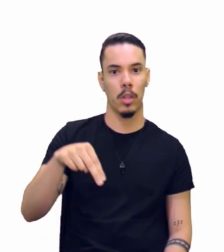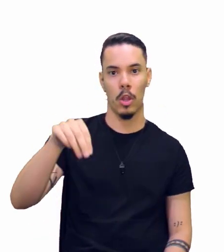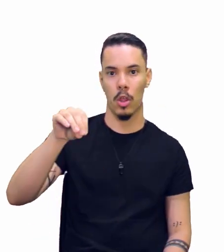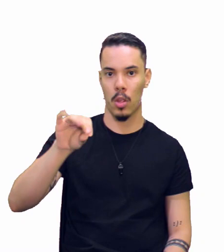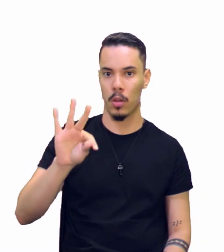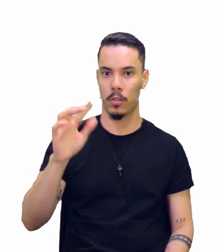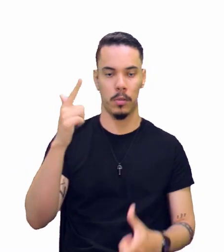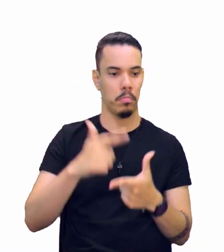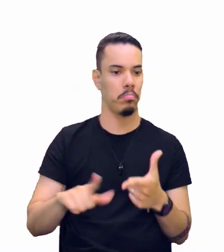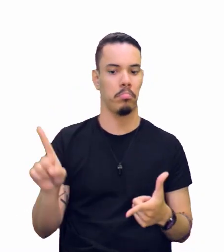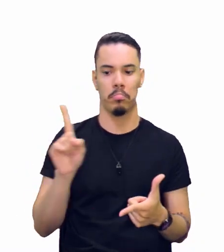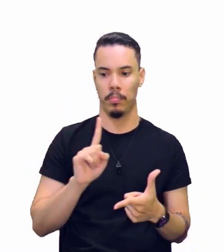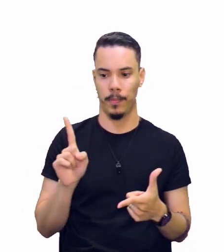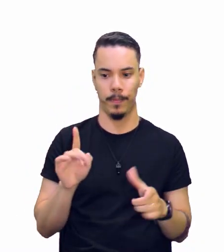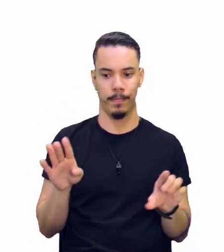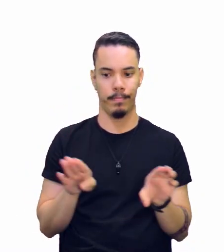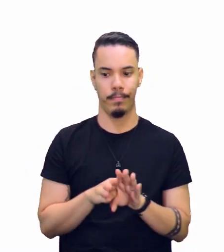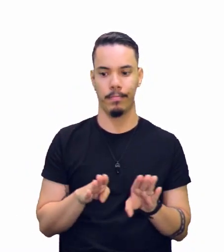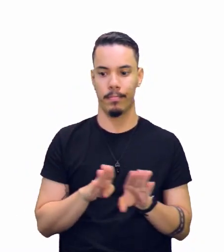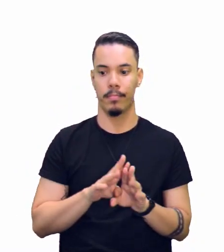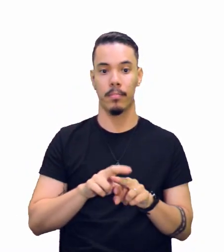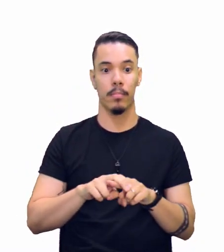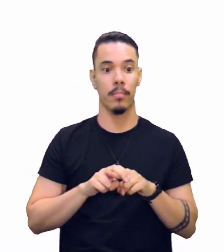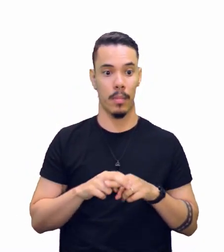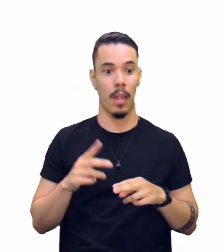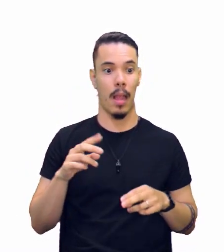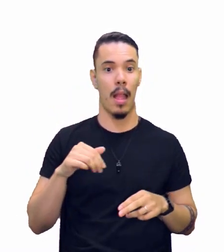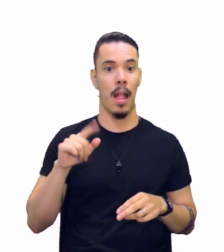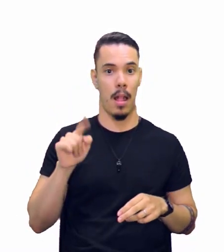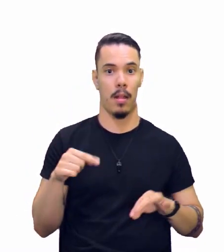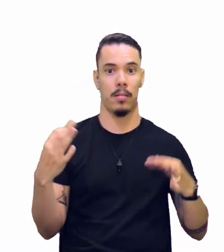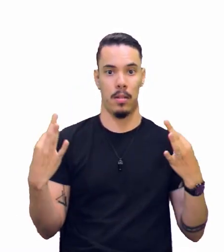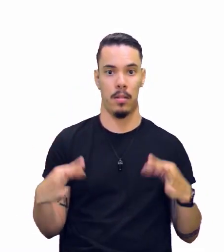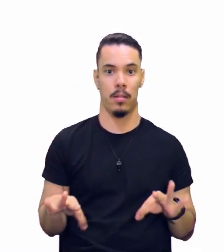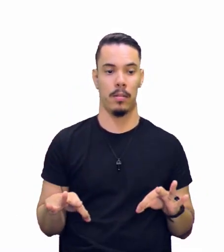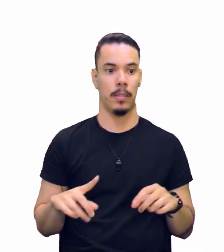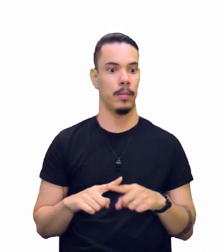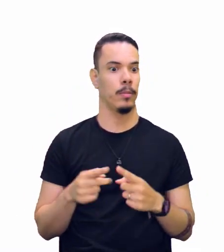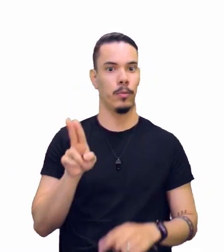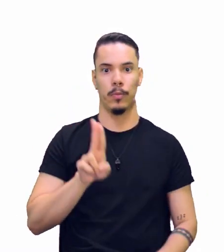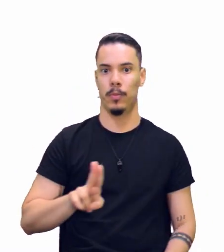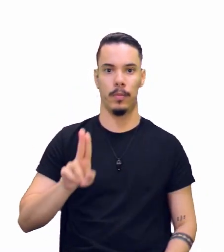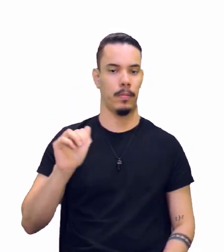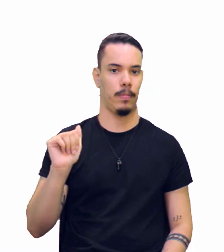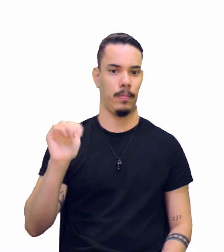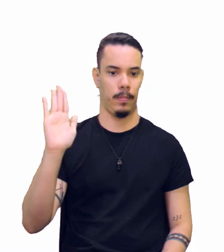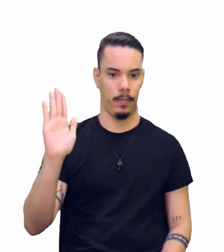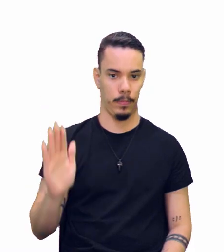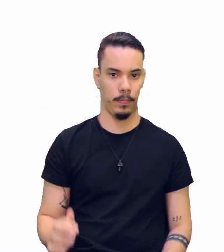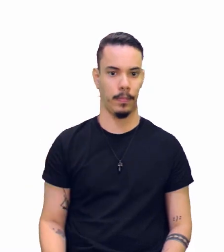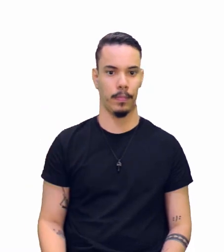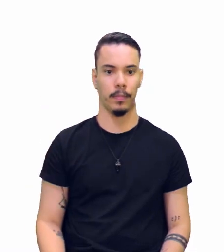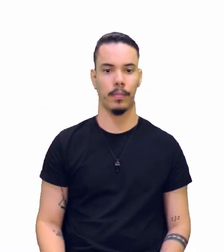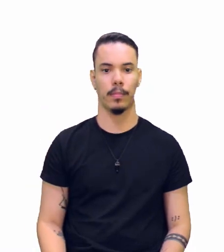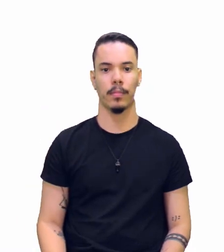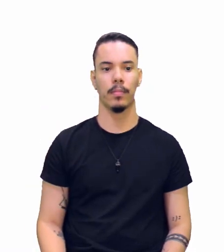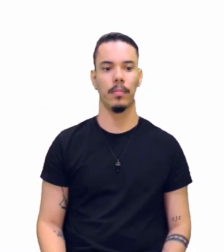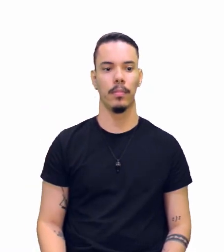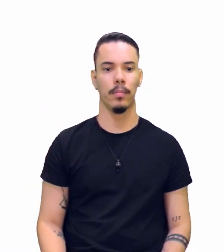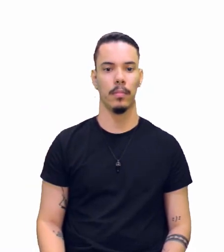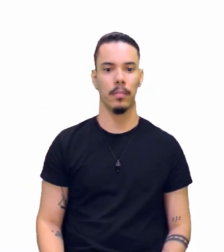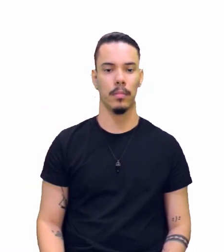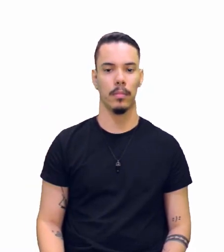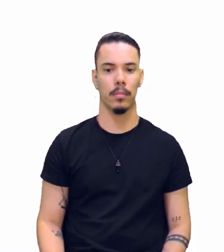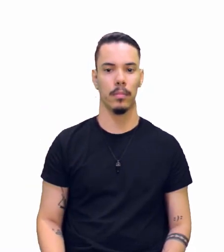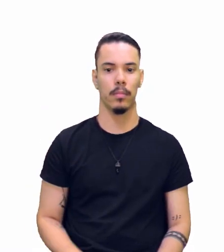problema nenhum. Do not também, inclusive, é o mais correto, mas esse aqui é o mais utilizado. Então, if they do